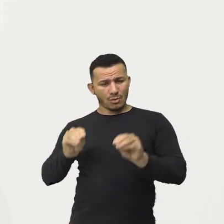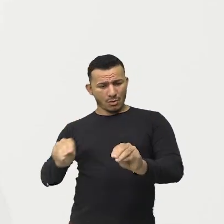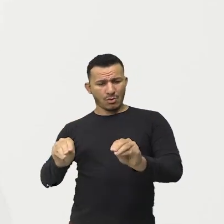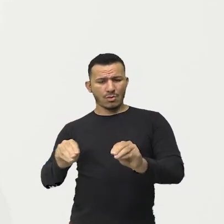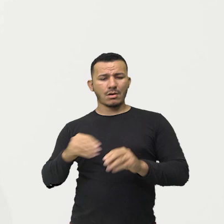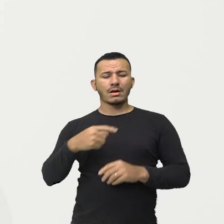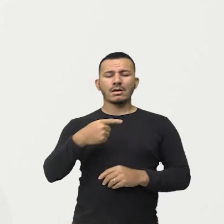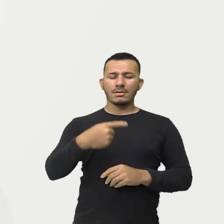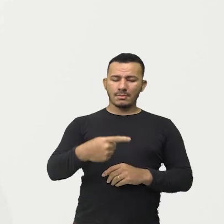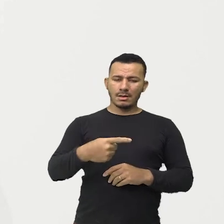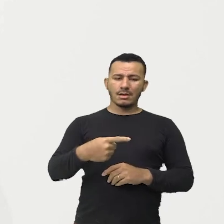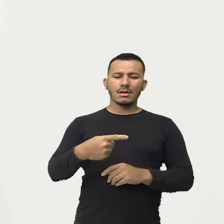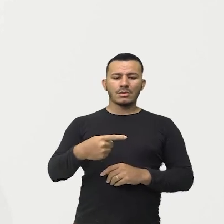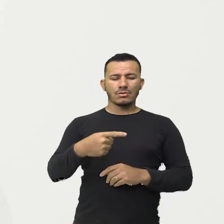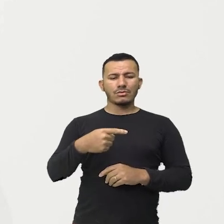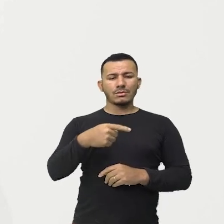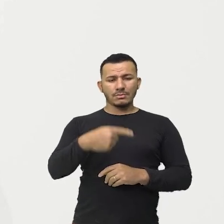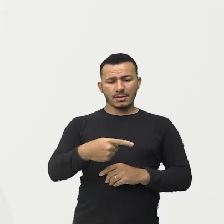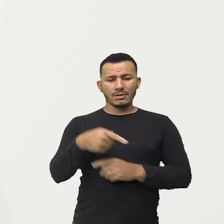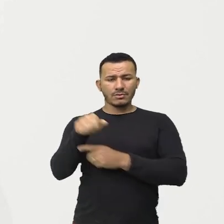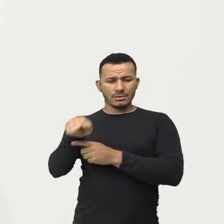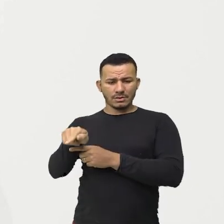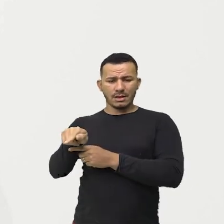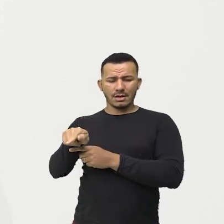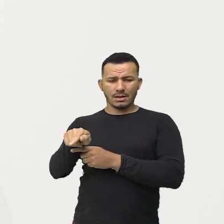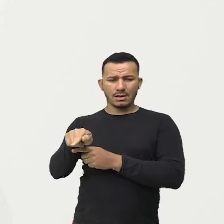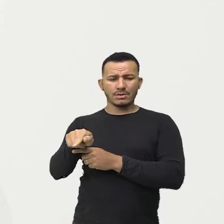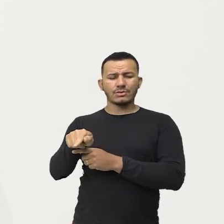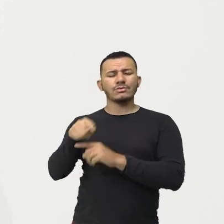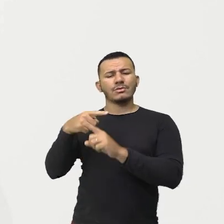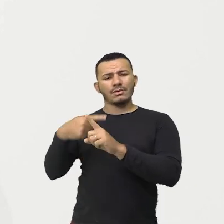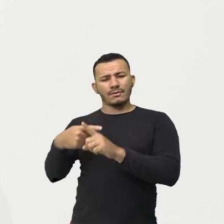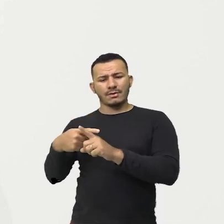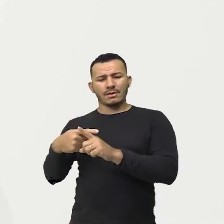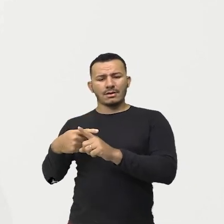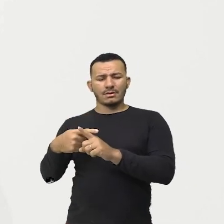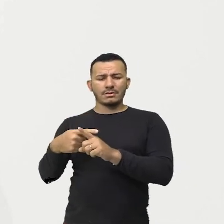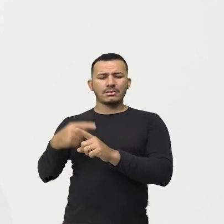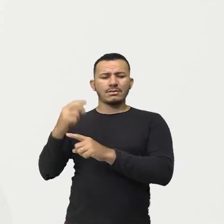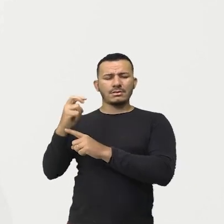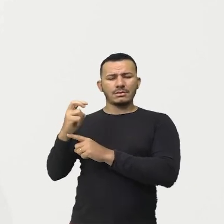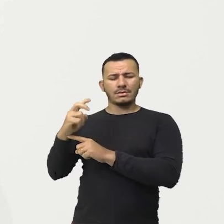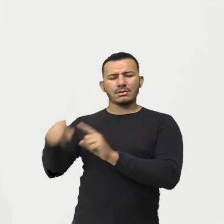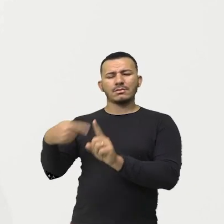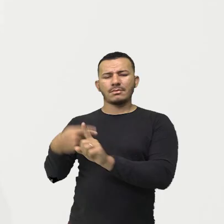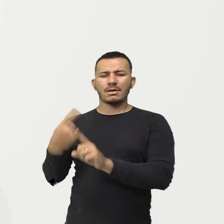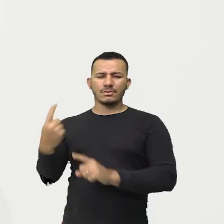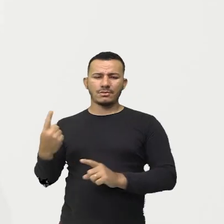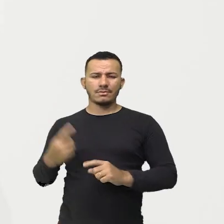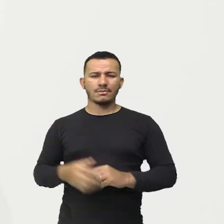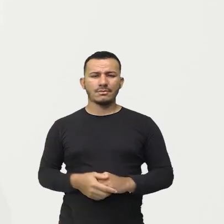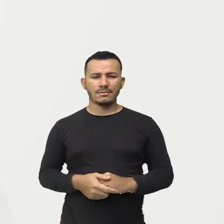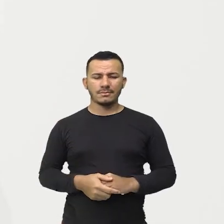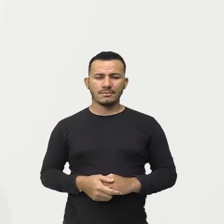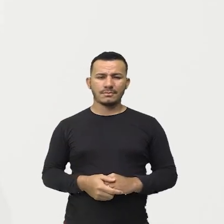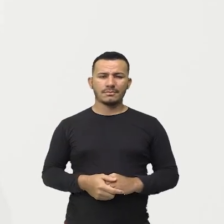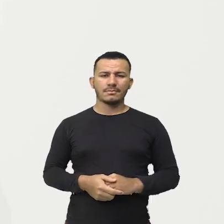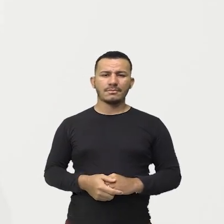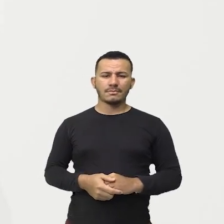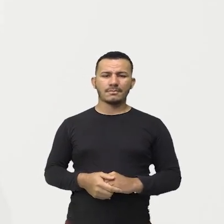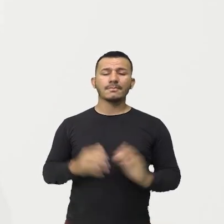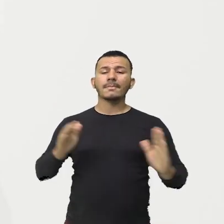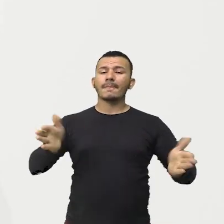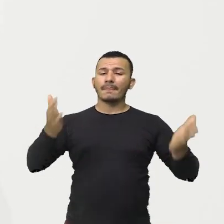para não ficar dúvida no cálculo. 7 vezes 5 mais 1. Qual